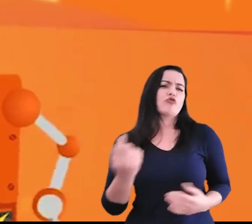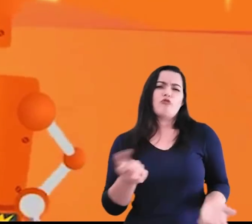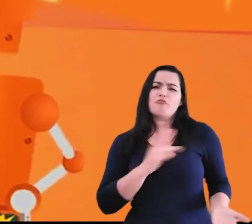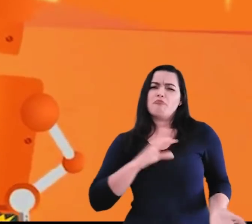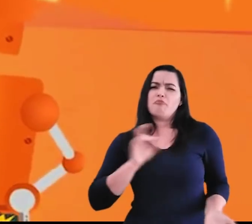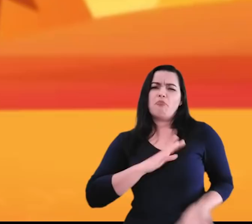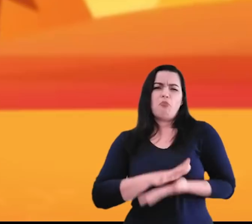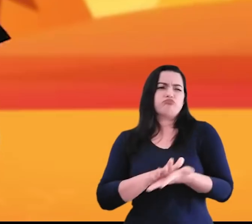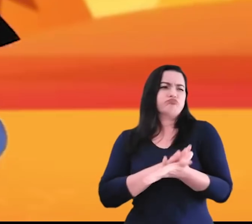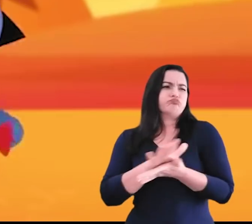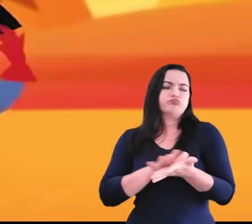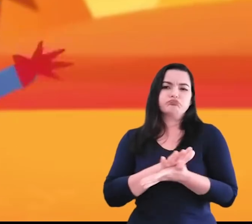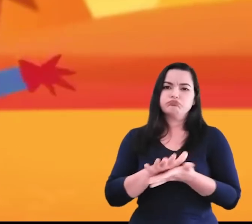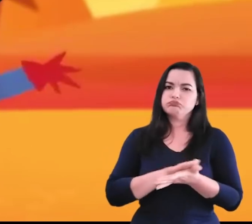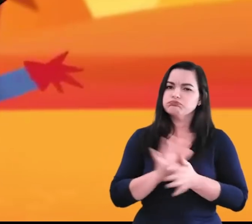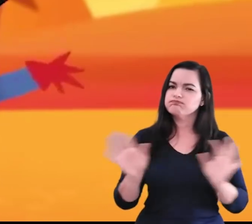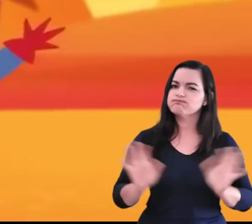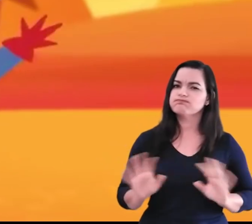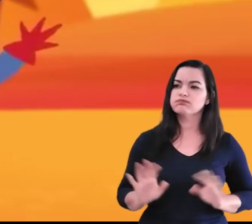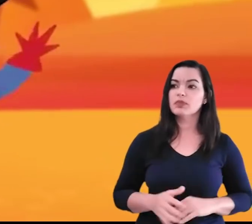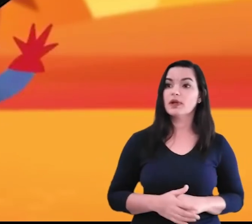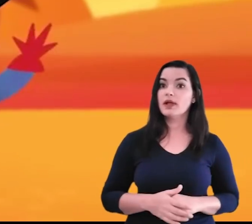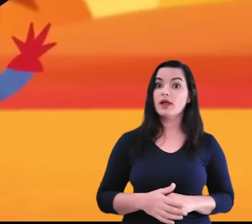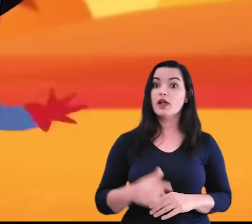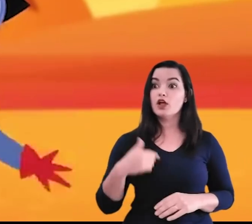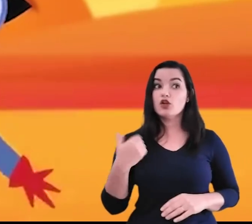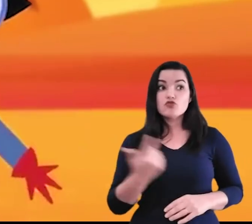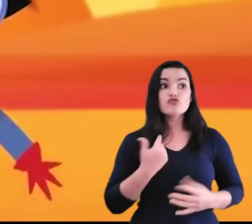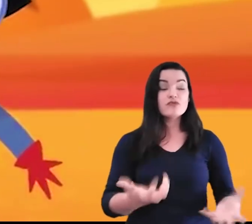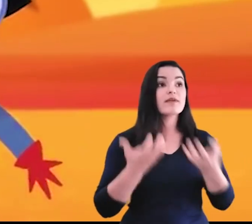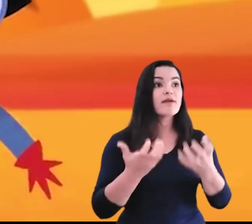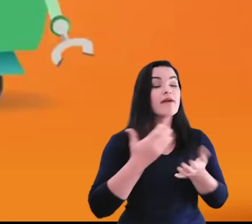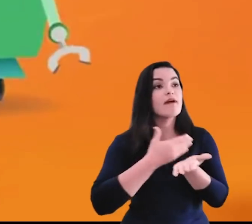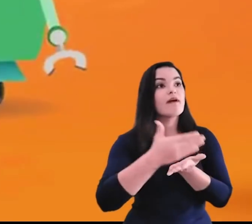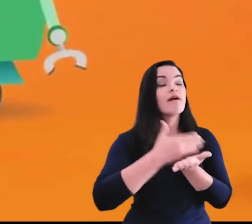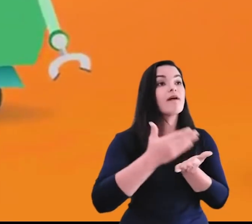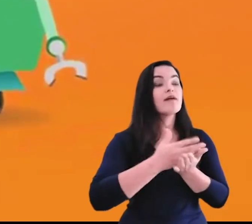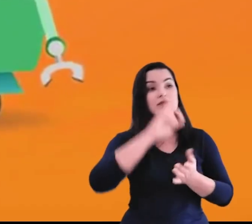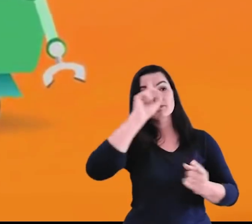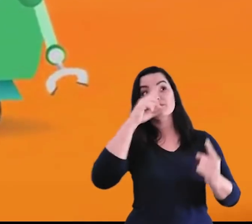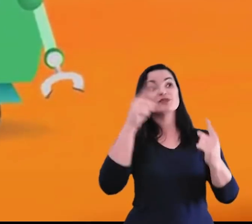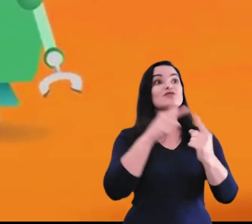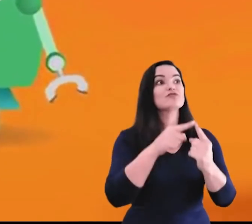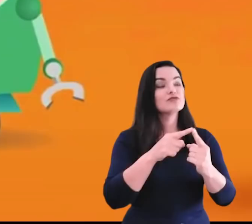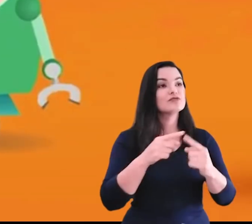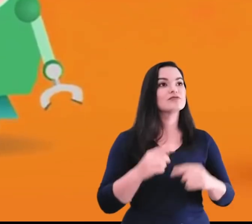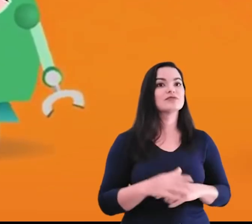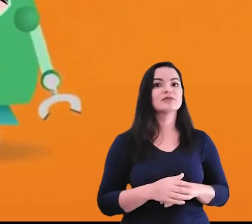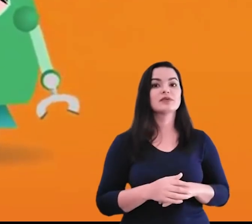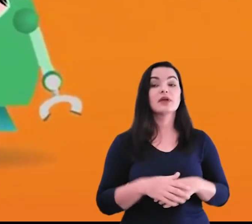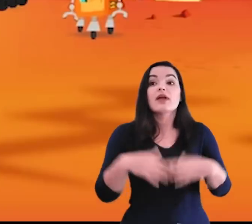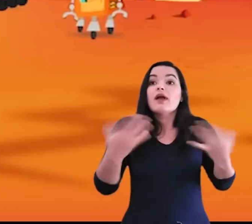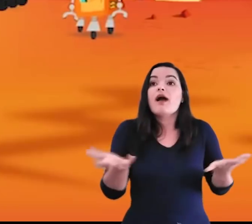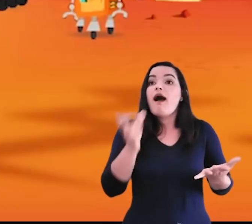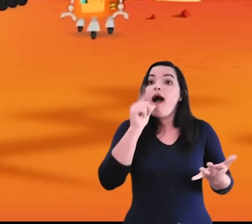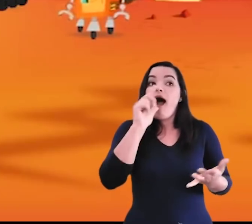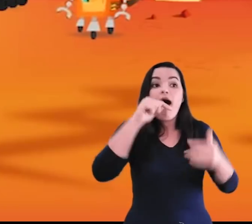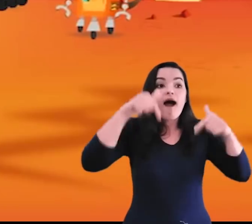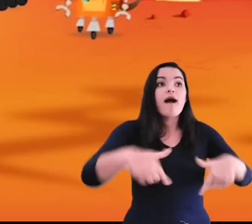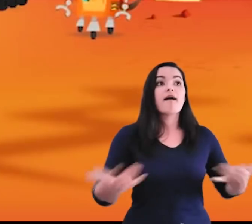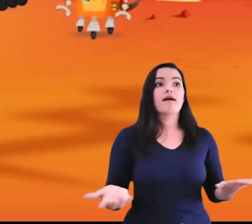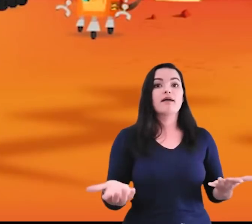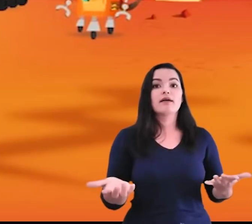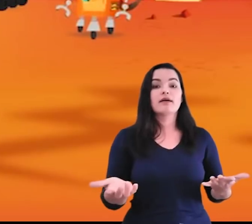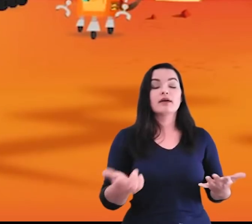nada. Queremos muito começar a nossa nova missão. Cadê a água de Marte? Onde ela fica? A